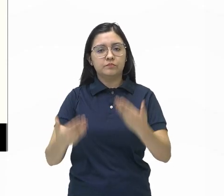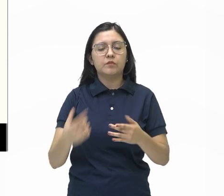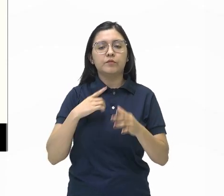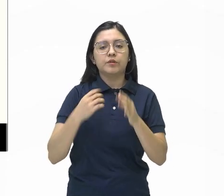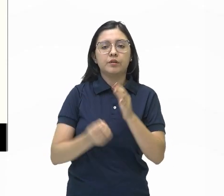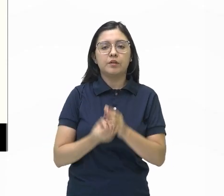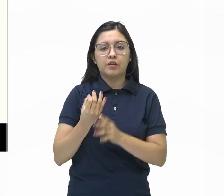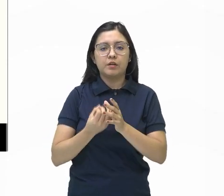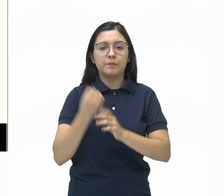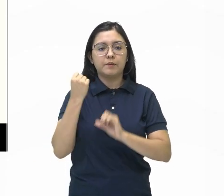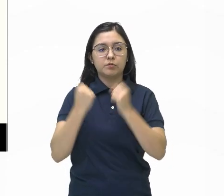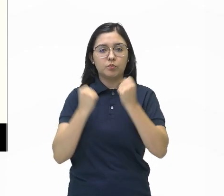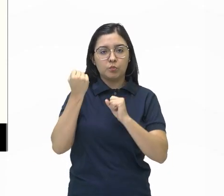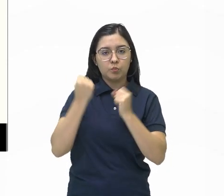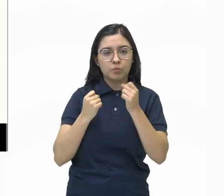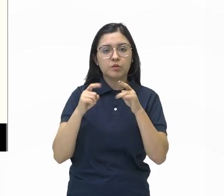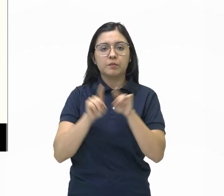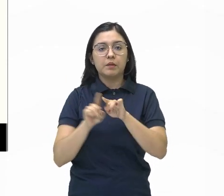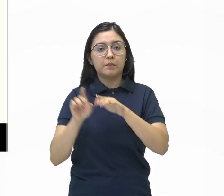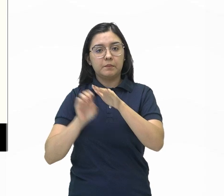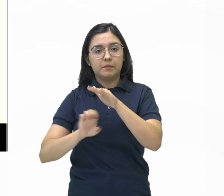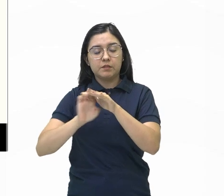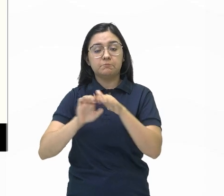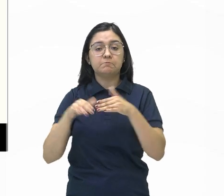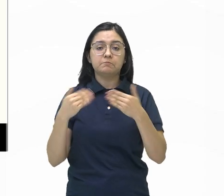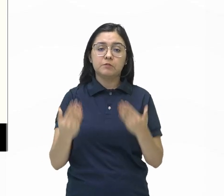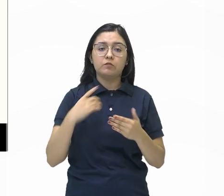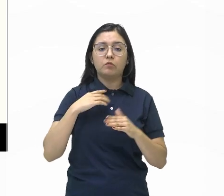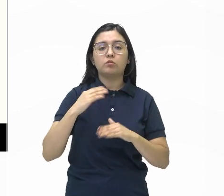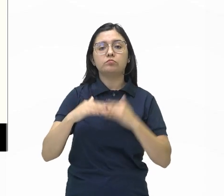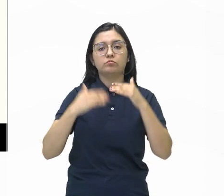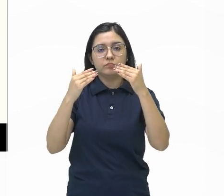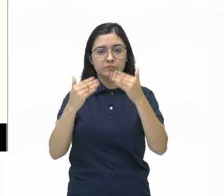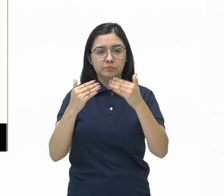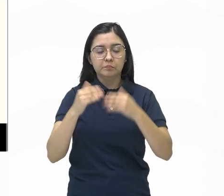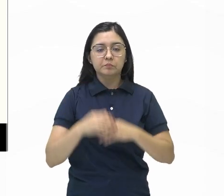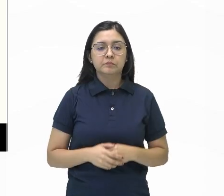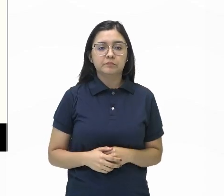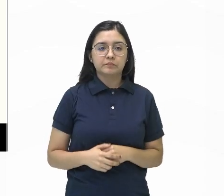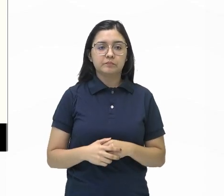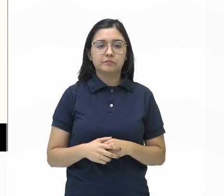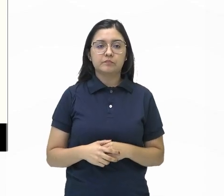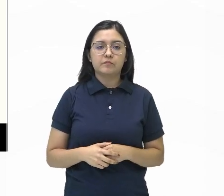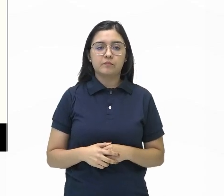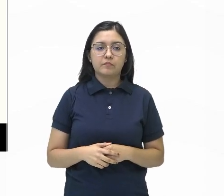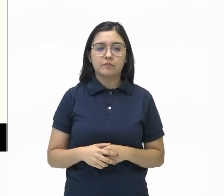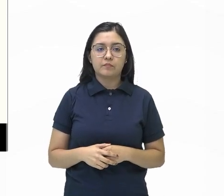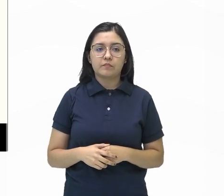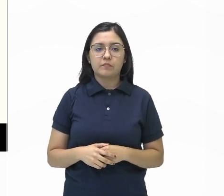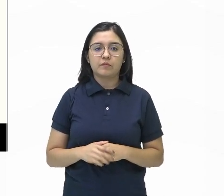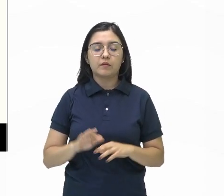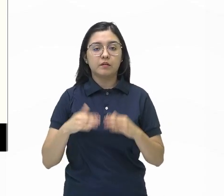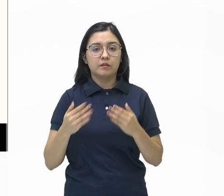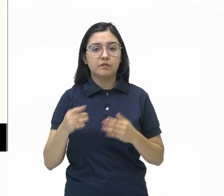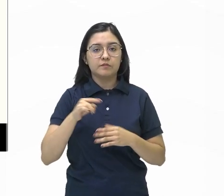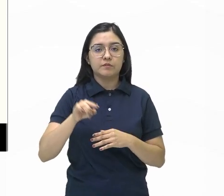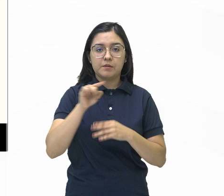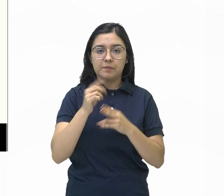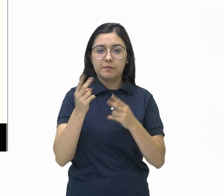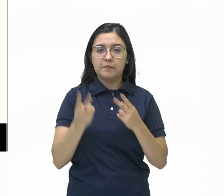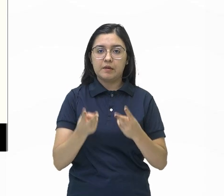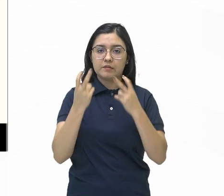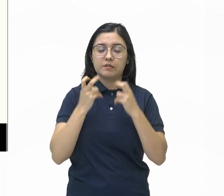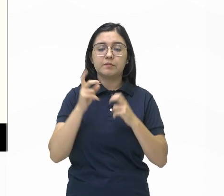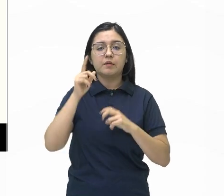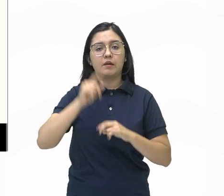para as indústrias. E assim a evolução foi seguindo, não é verdade? Então vocês percebem que isso são